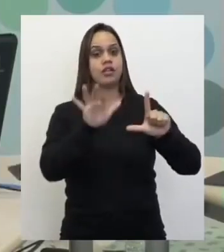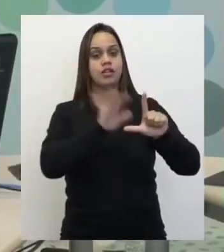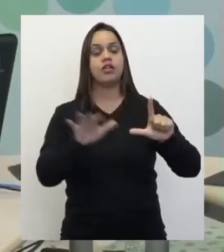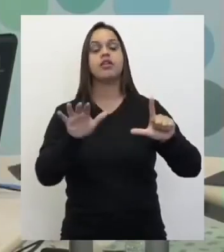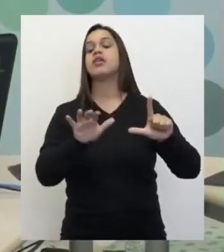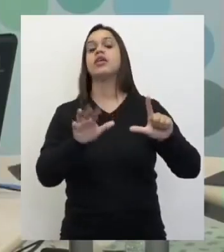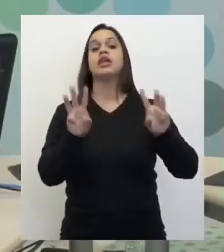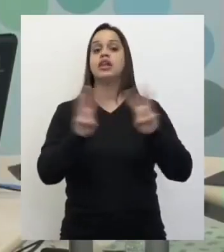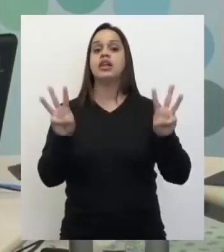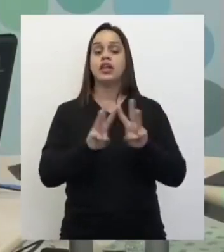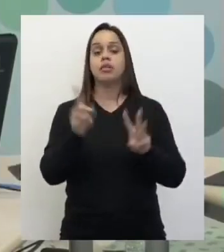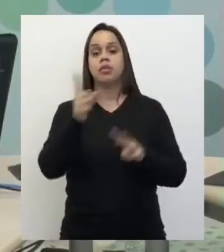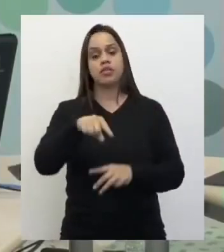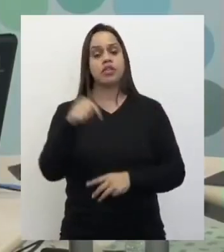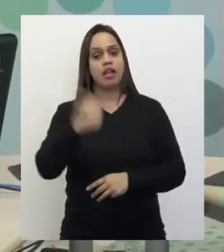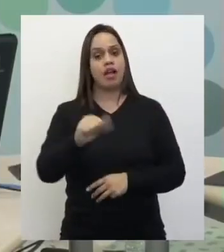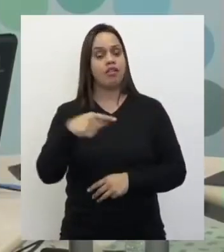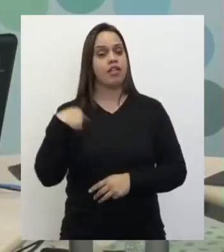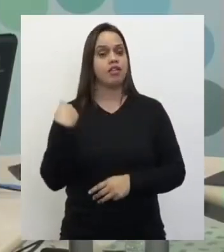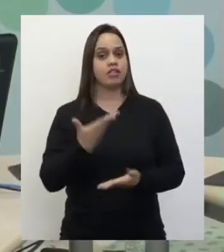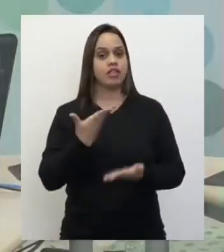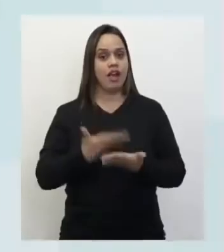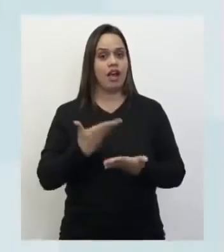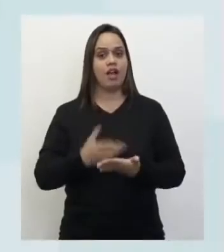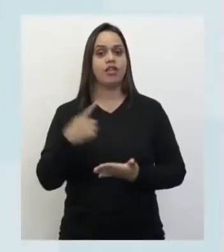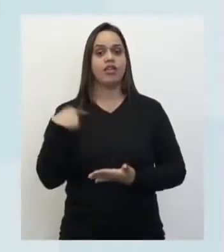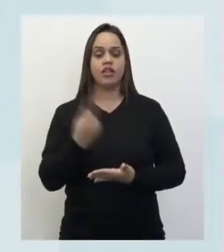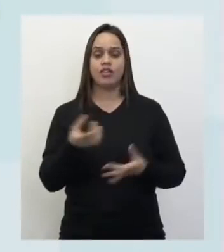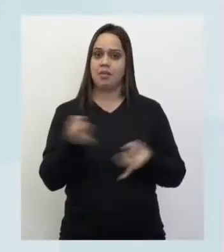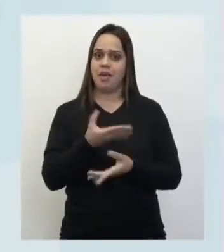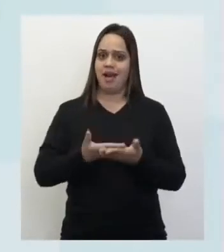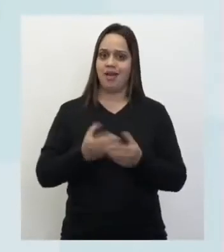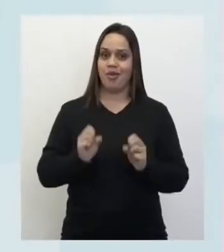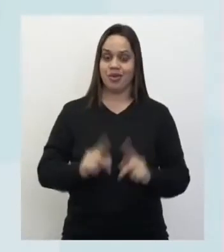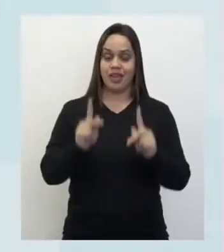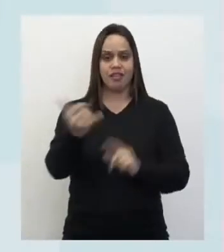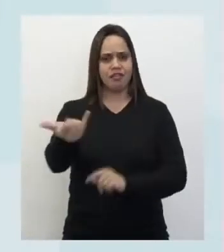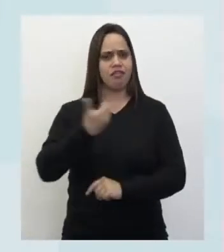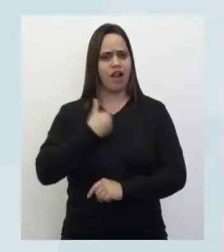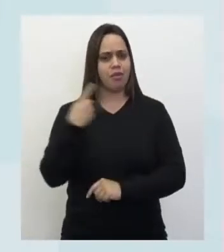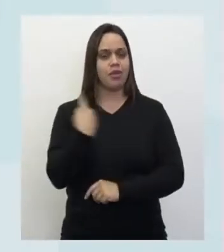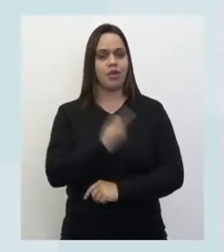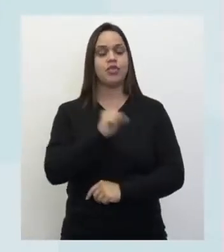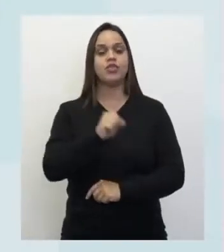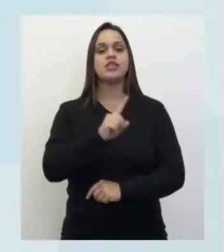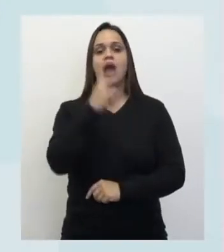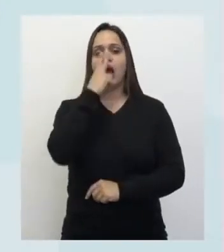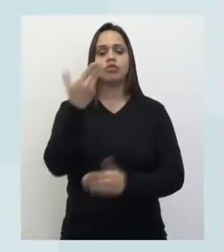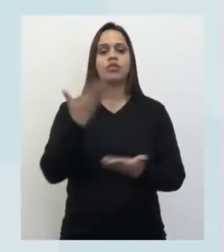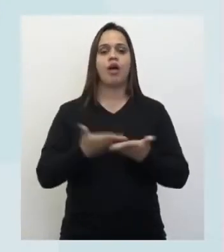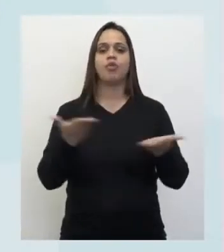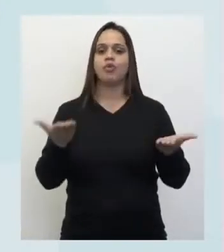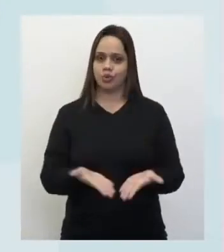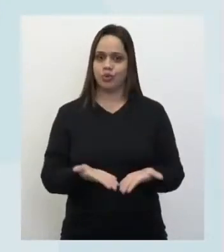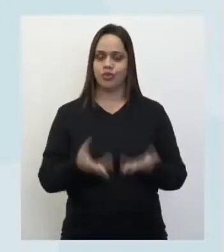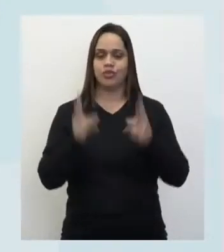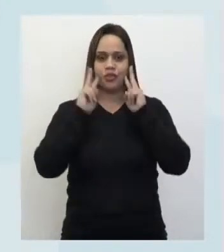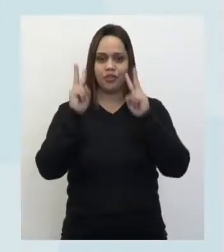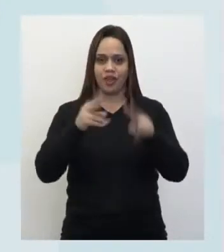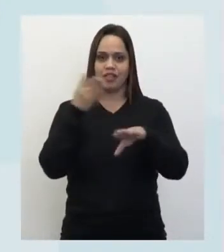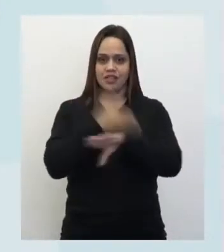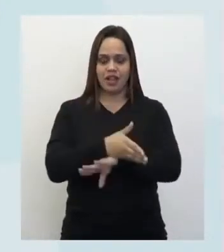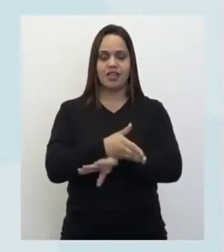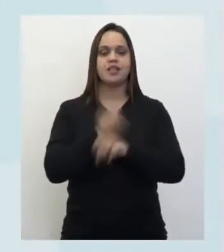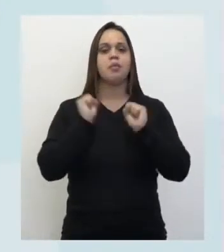da avaliação para que a gente possa dar aí encerramento. Então, conte pra gente o que achou da aula que acabou de assistir. Olha que legal, agora